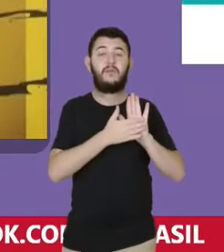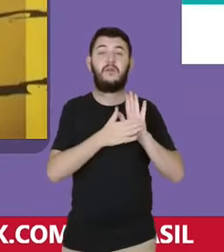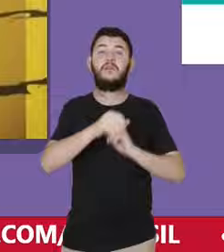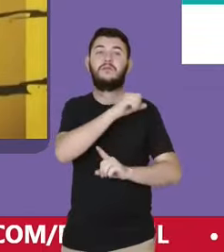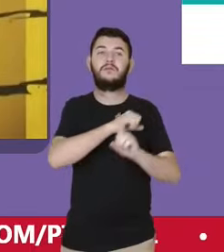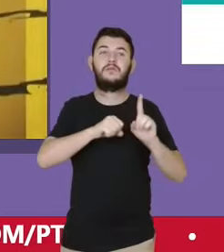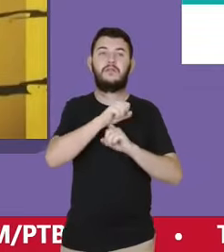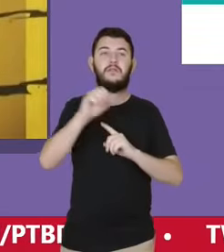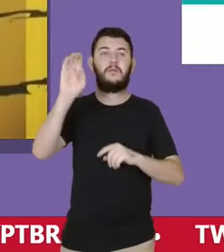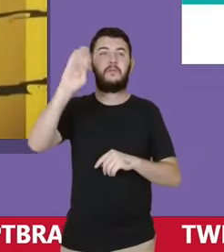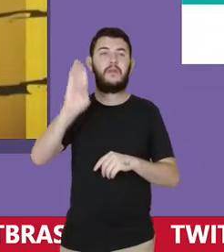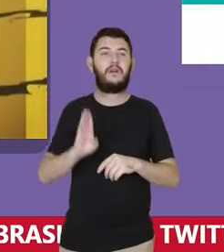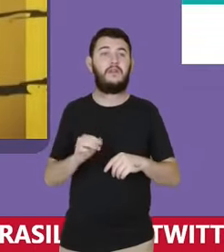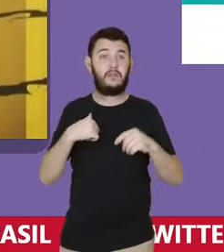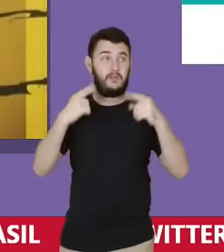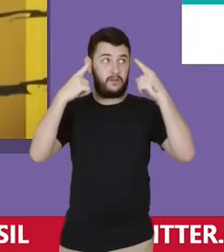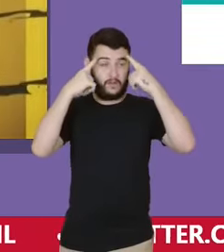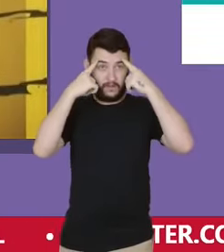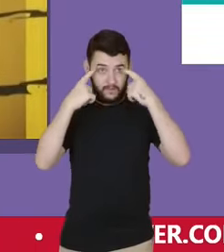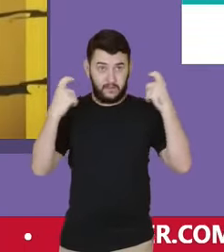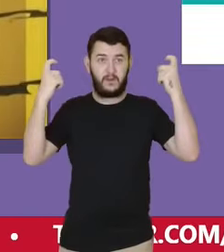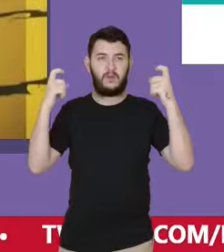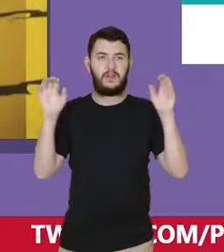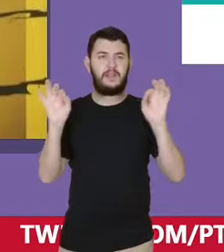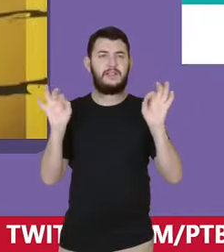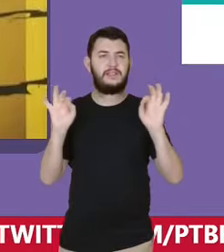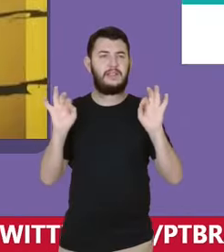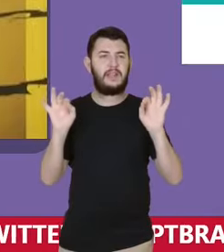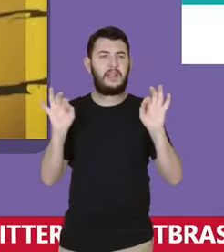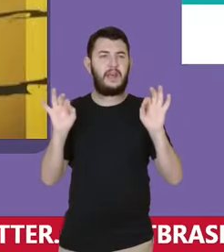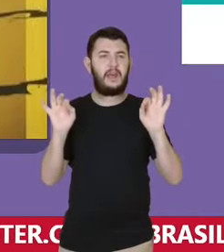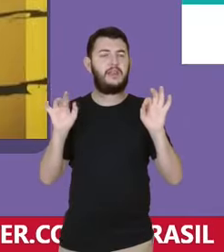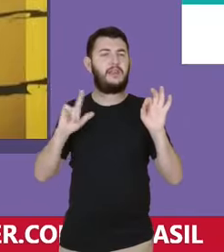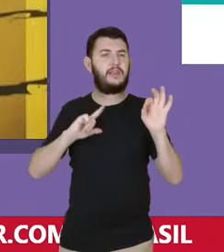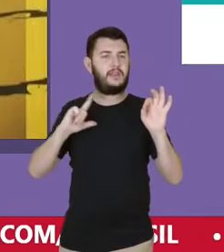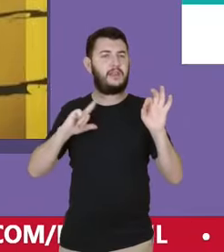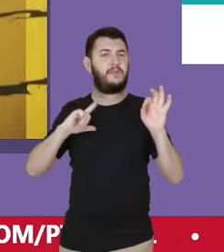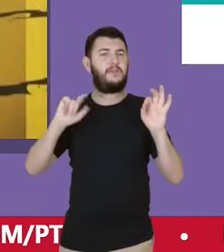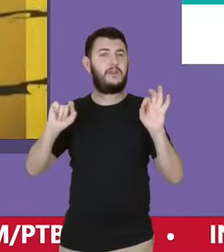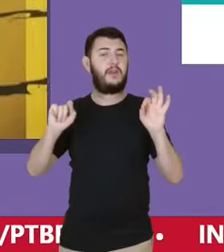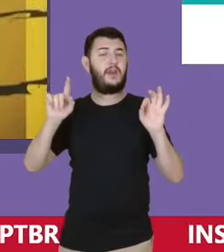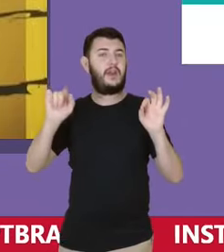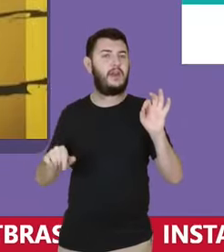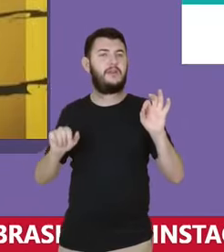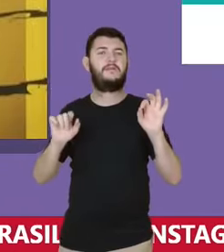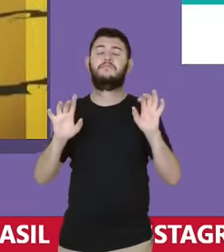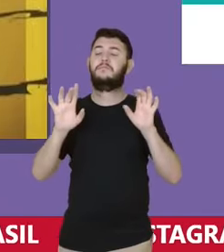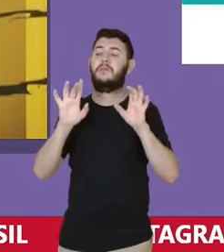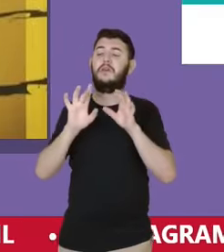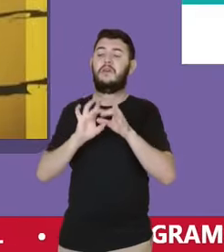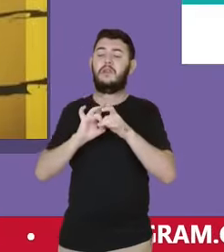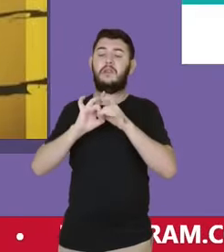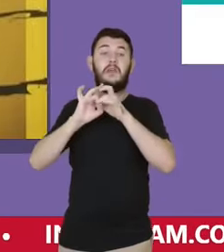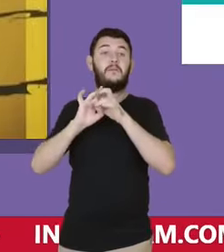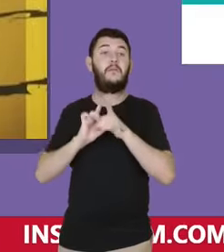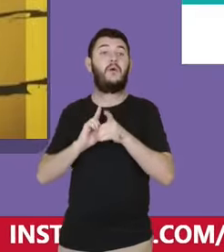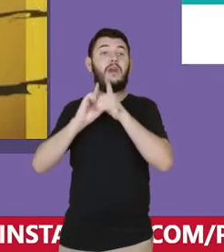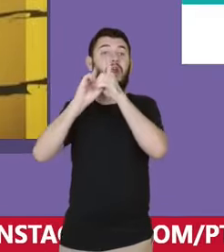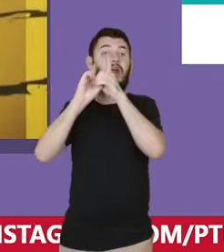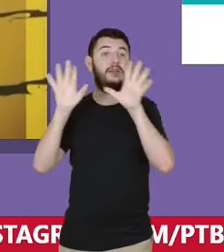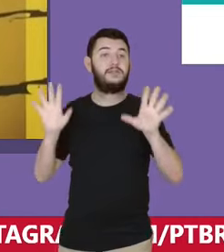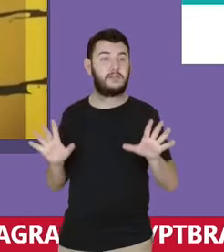sem violência, né? Onde a democracia e a soberania popular sejam respeitadas